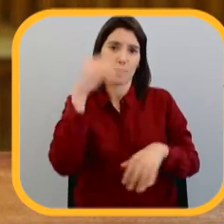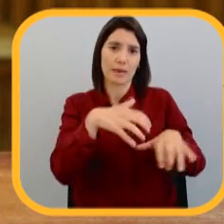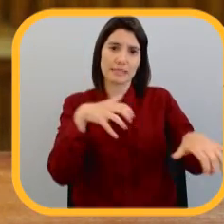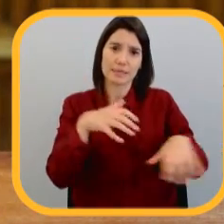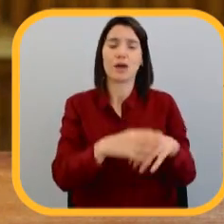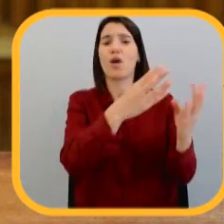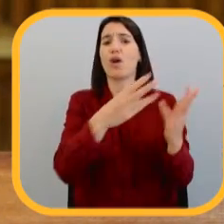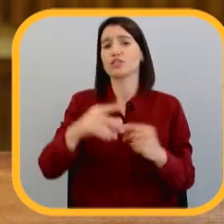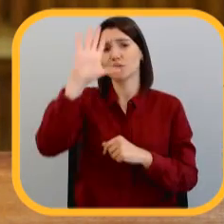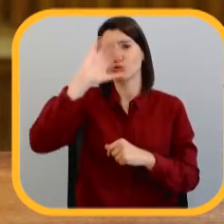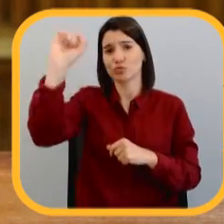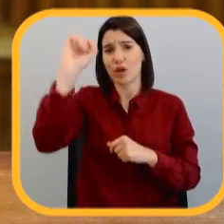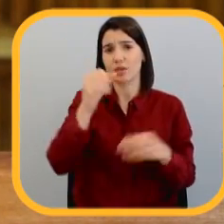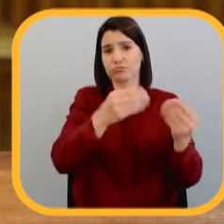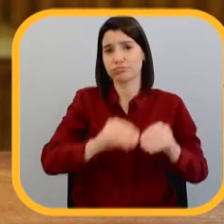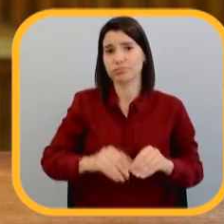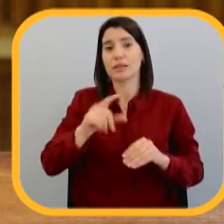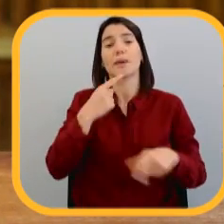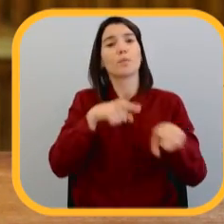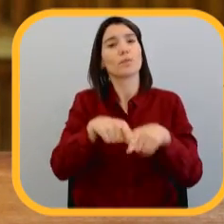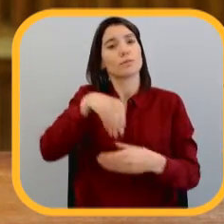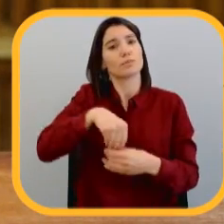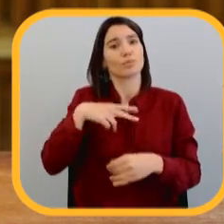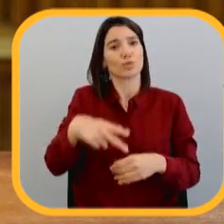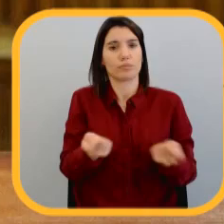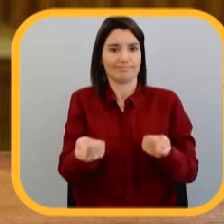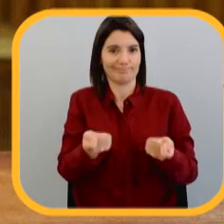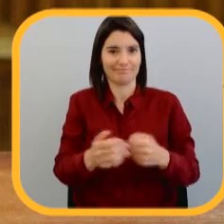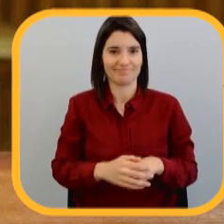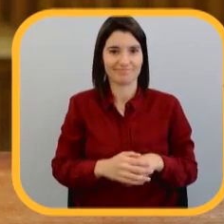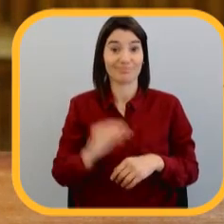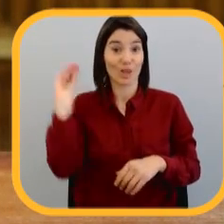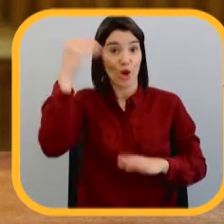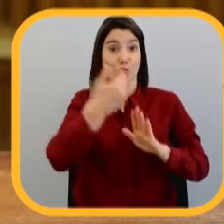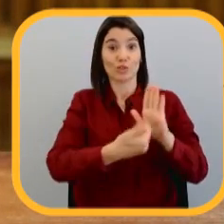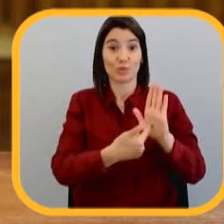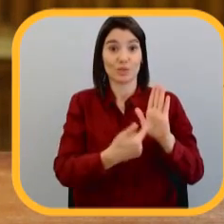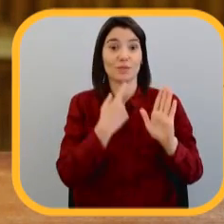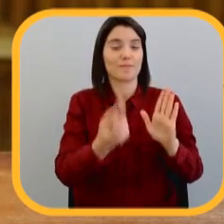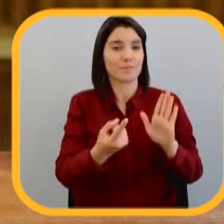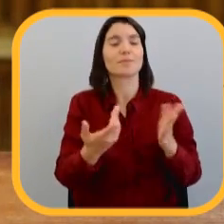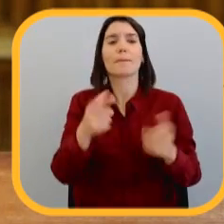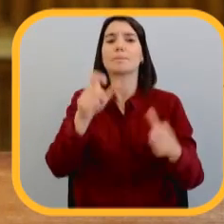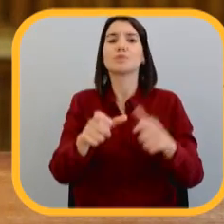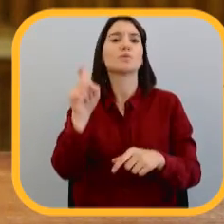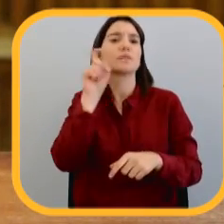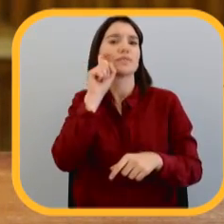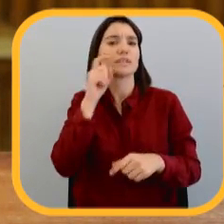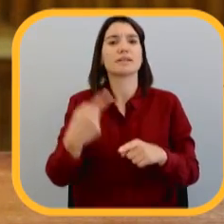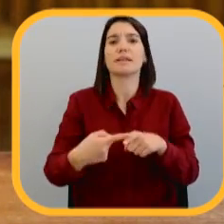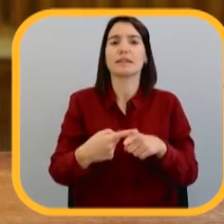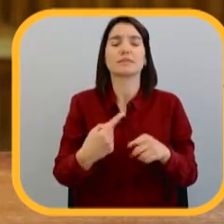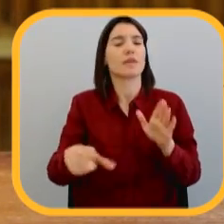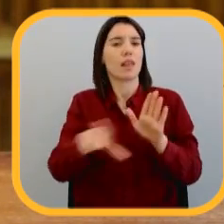República, realiza o Orçamento do Estado e lidera as políticas internas do país. A Constituição designou as funções de defender os interesses das